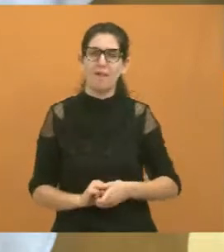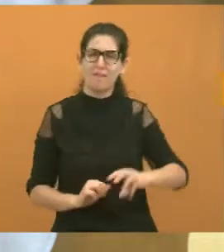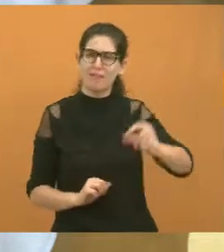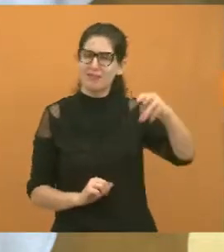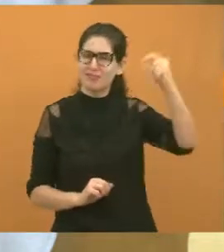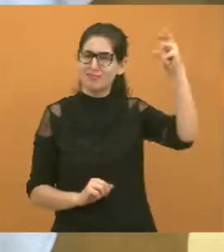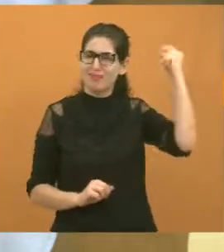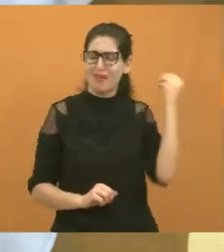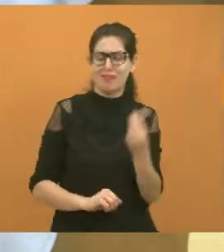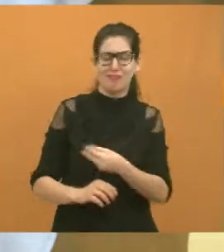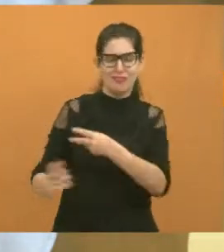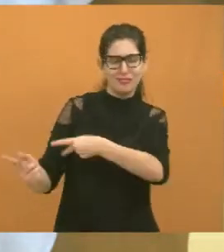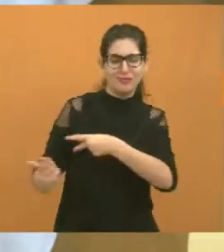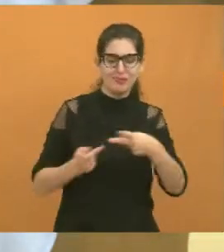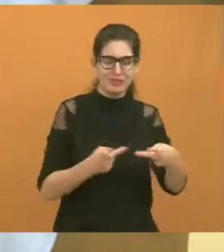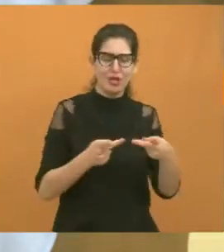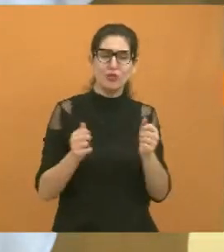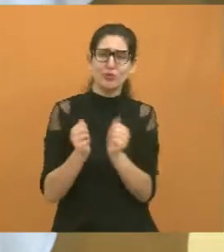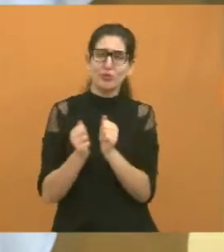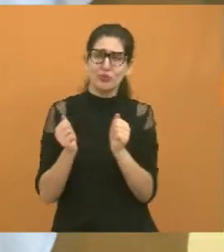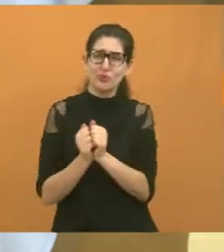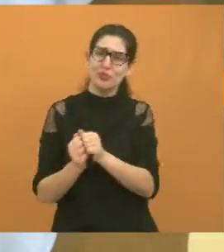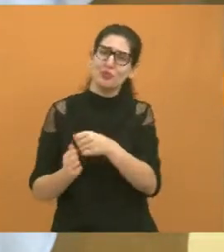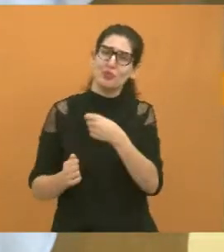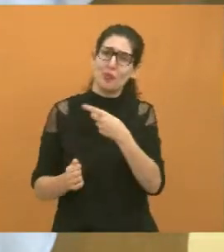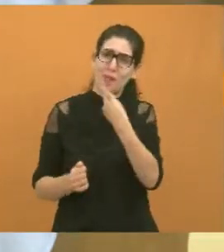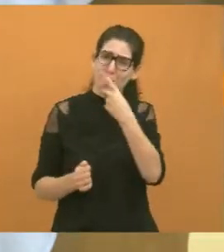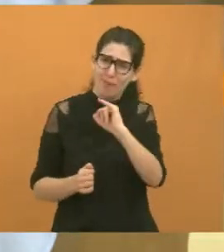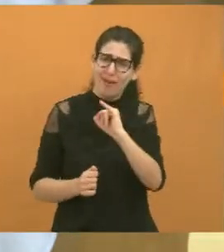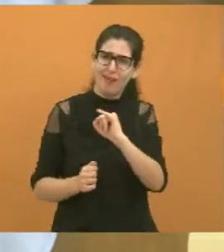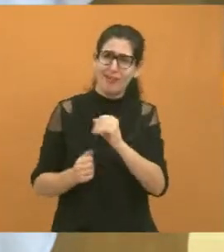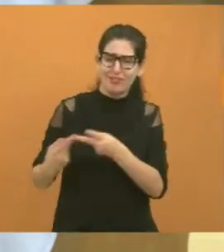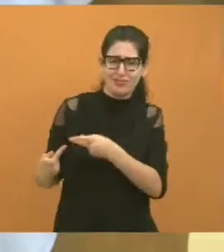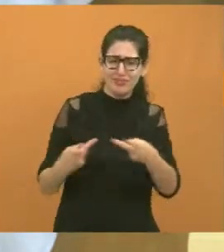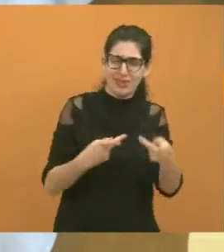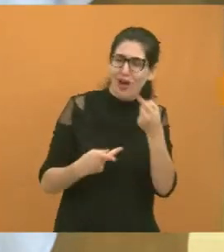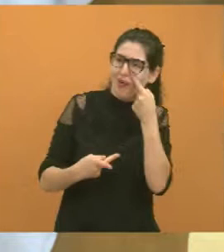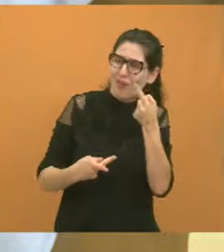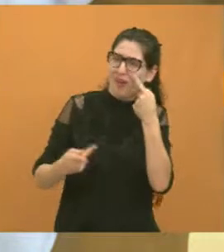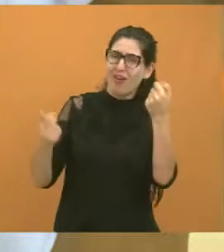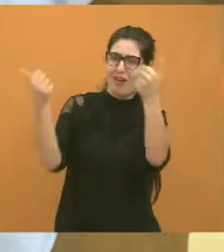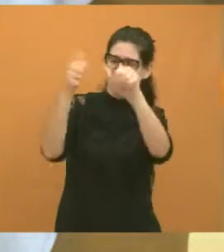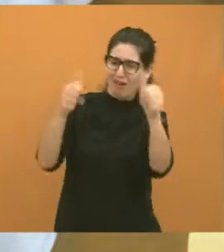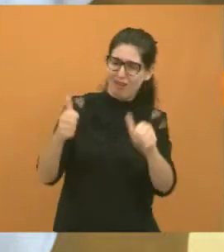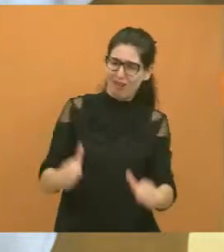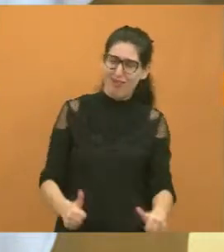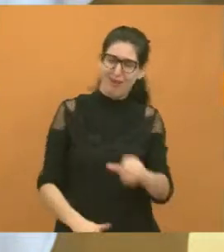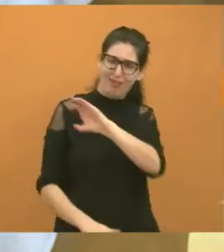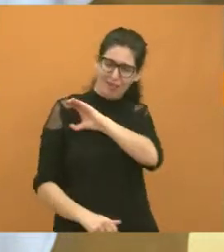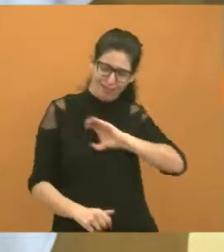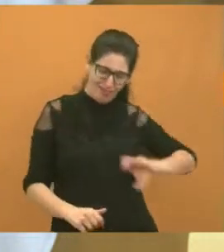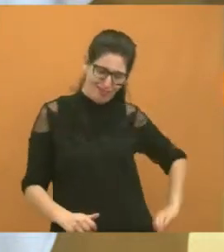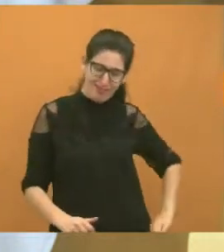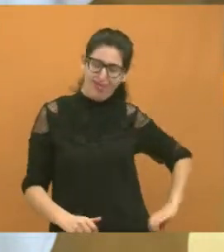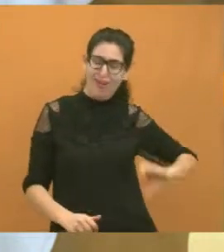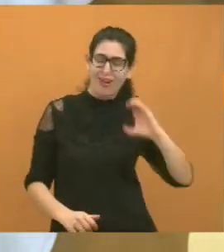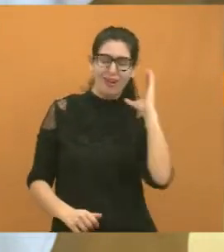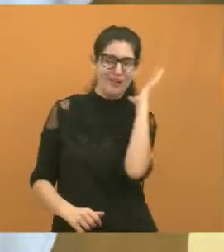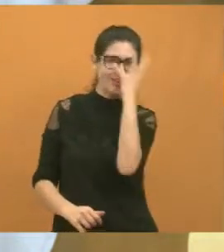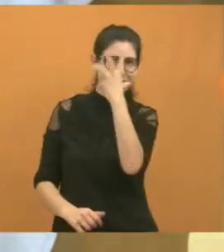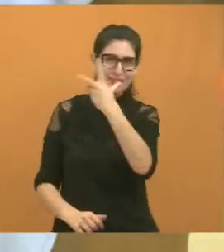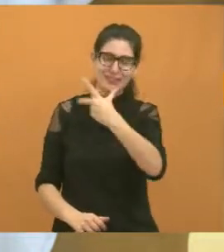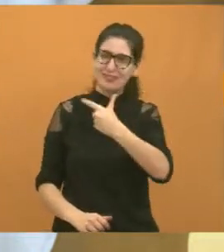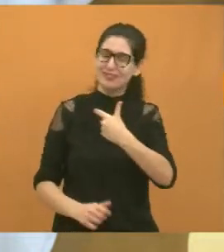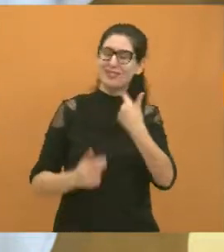dela visitar aquele monumento, porque aquele local ele tem uma vista